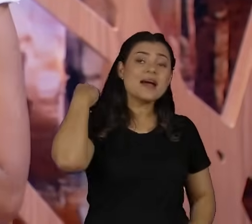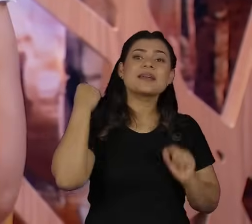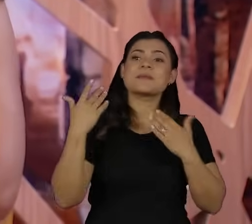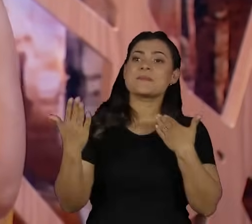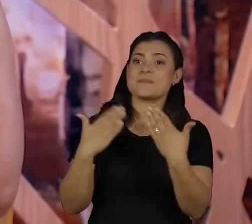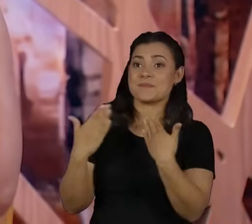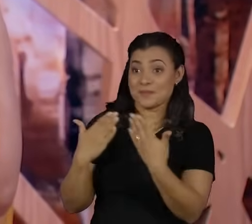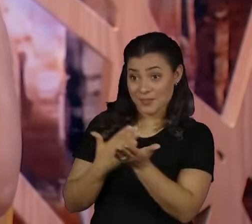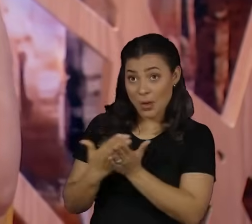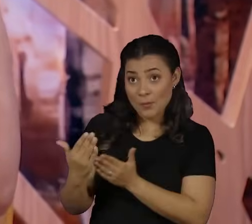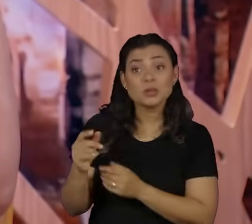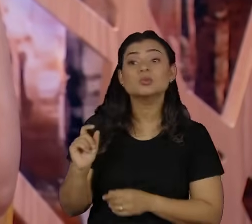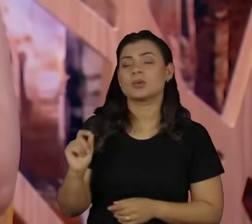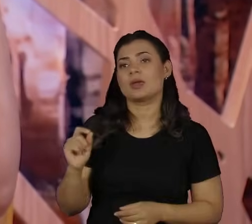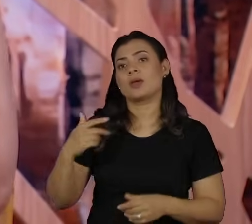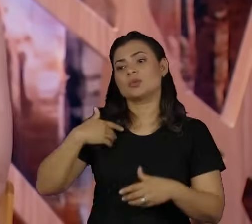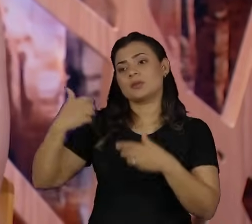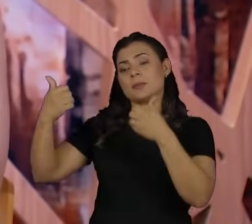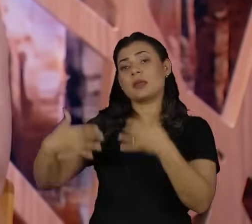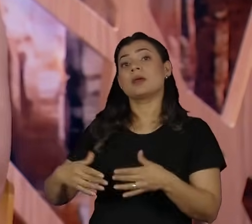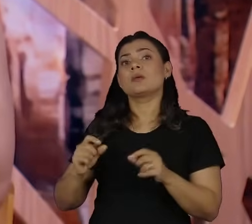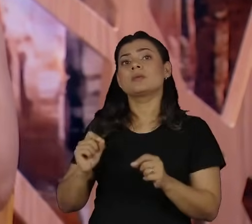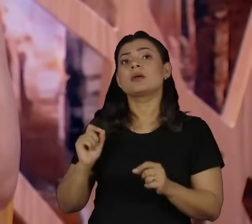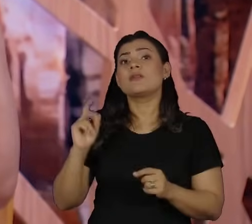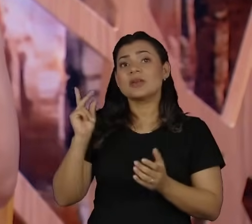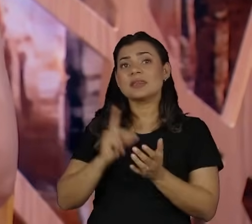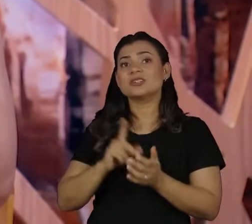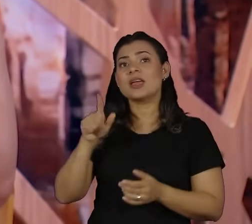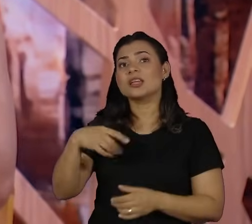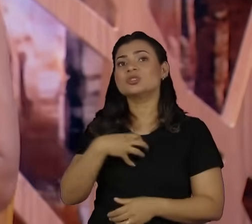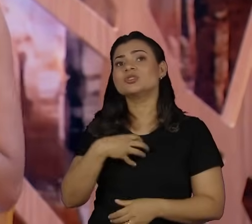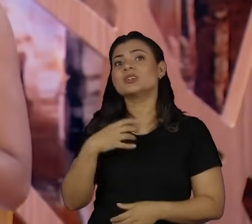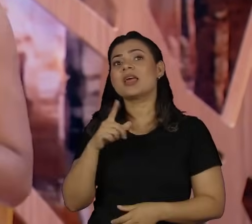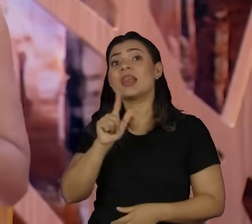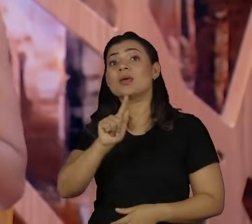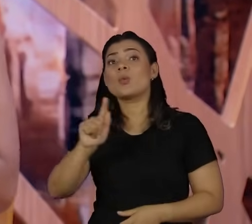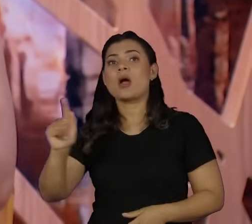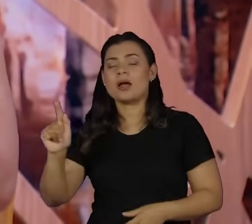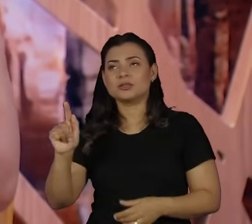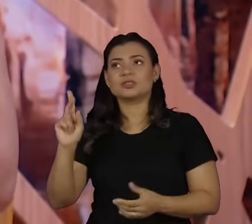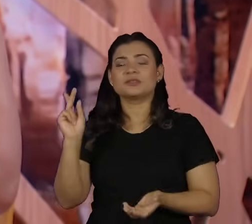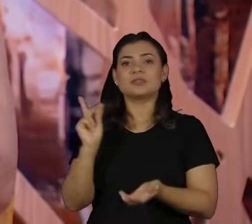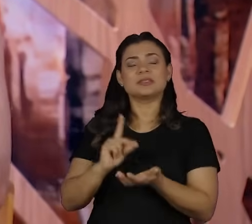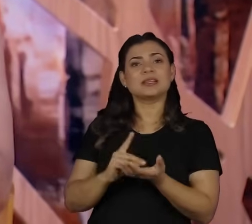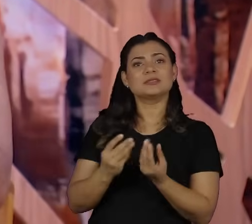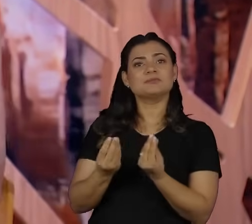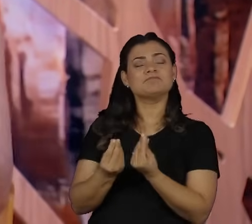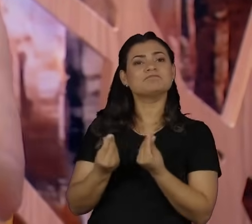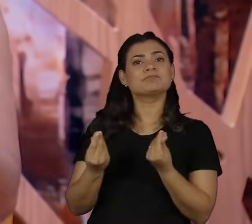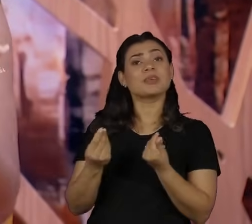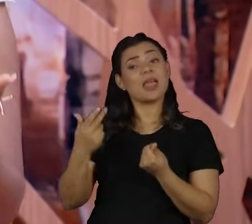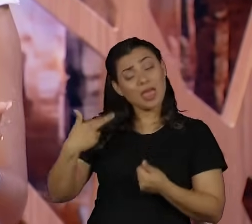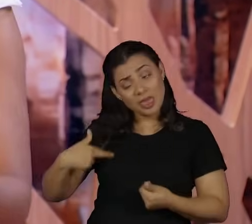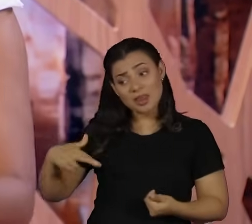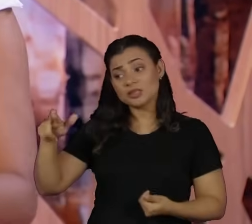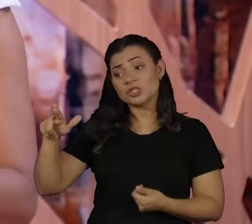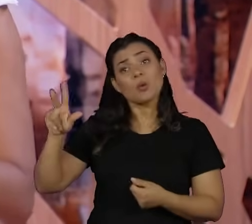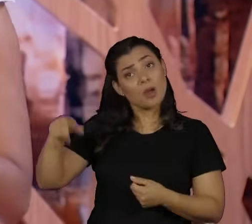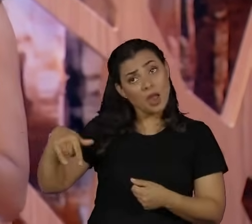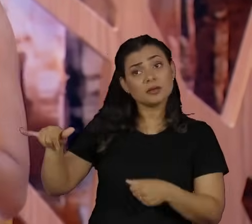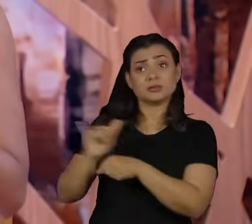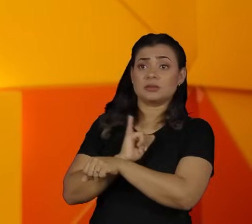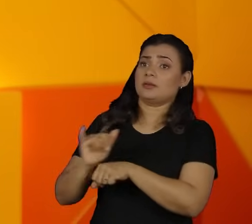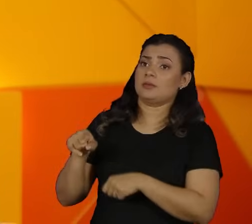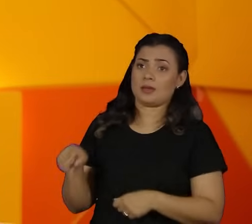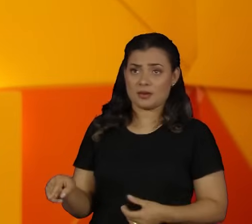nosso papo, que é onde eu falei, putz, eu vejo a astrologia como uma linguagem, eu uso a astrologia como uma ferramenta, e é isso, a religião é uma ferramenta. É uma